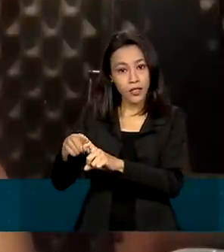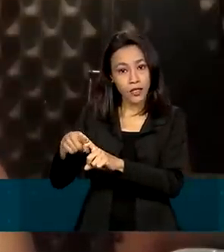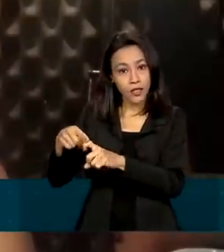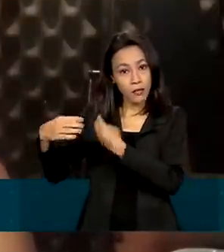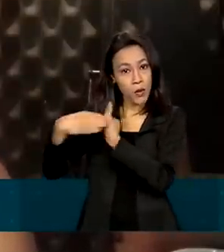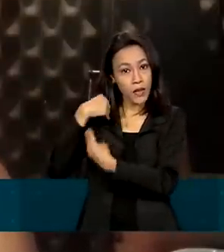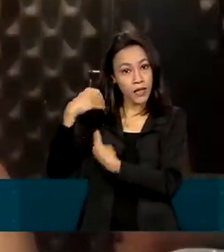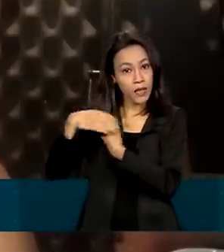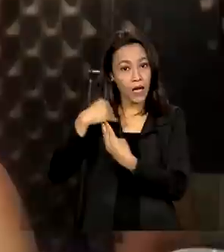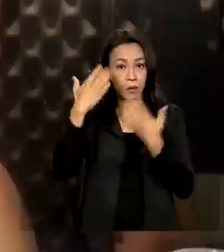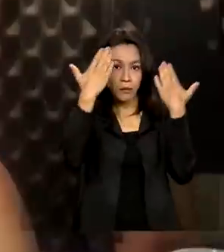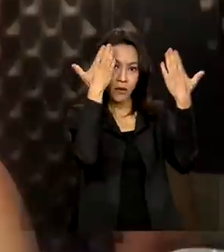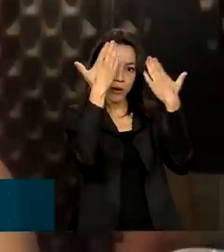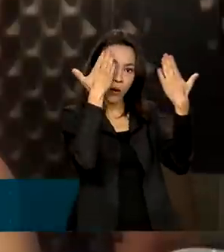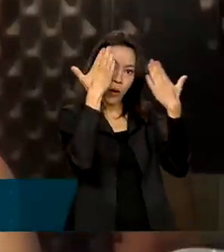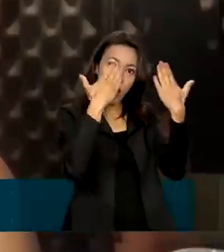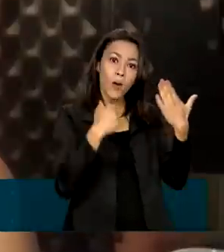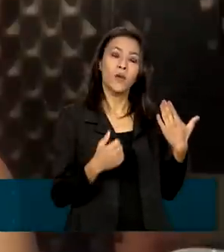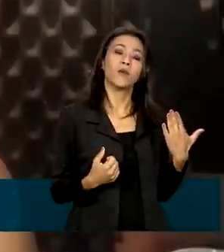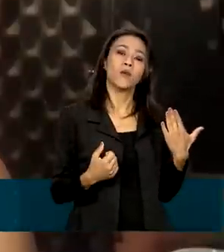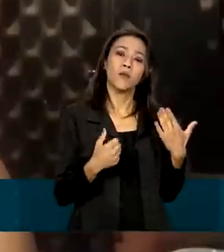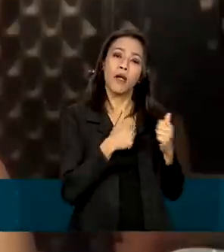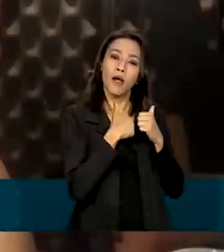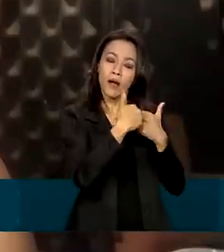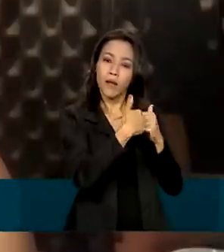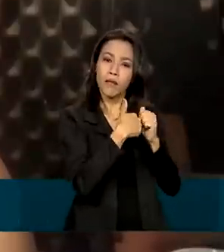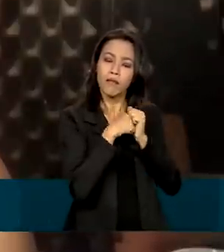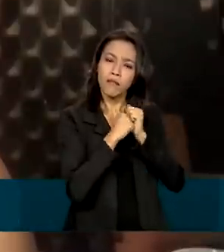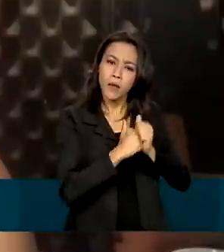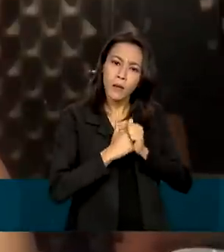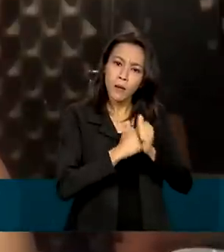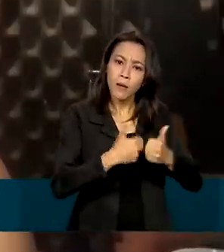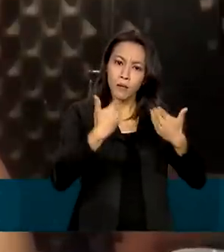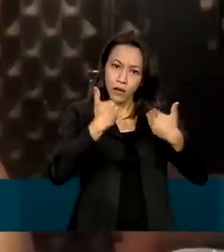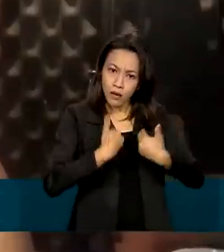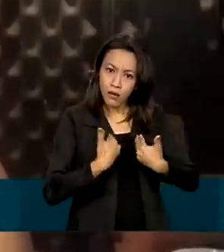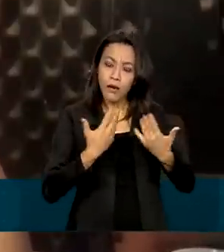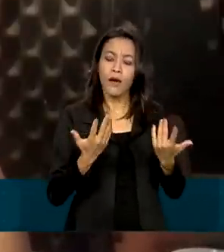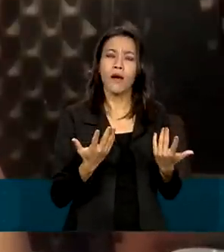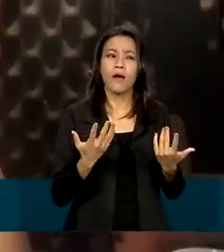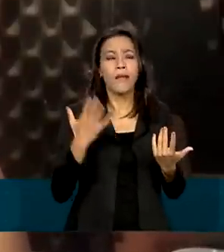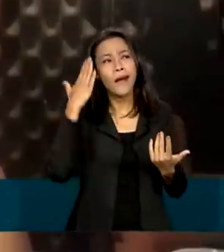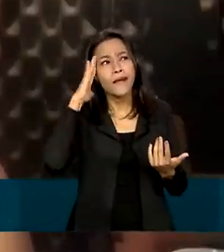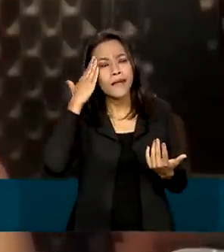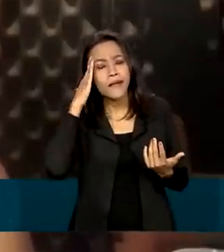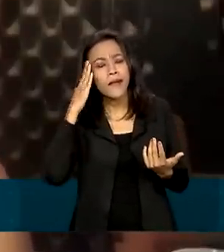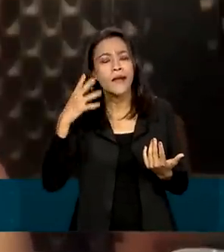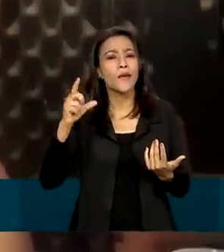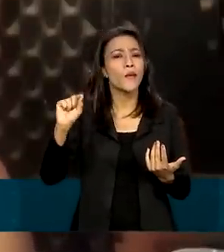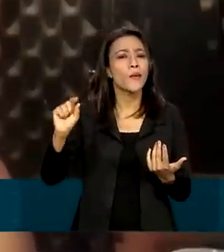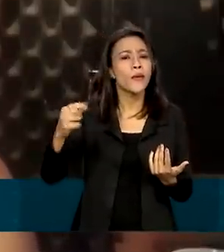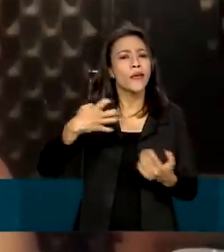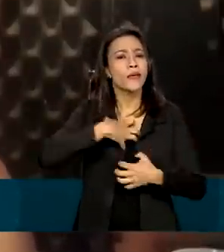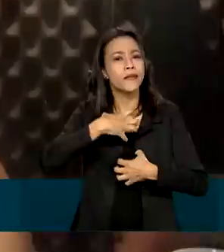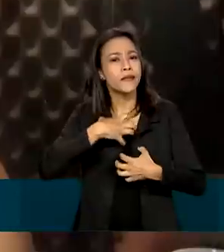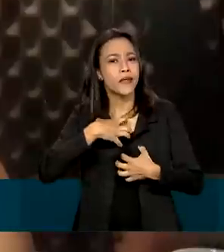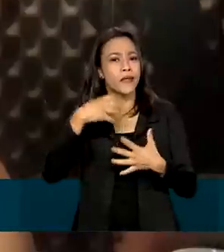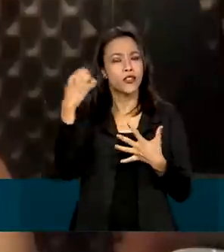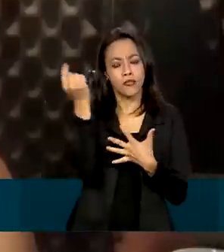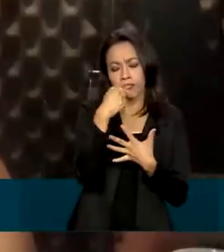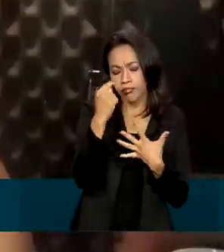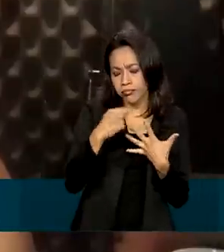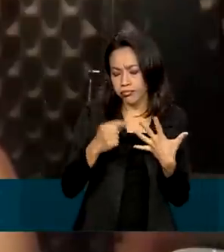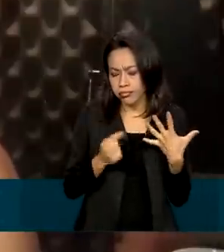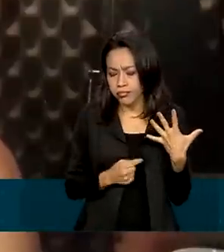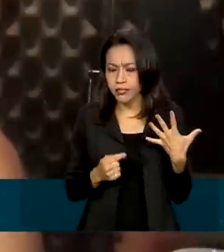psicólogo para acompanhar, para entender tudo aquilo que a gente sente como mulher madura